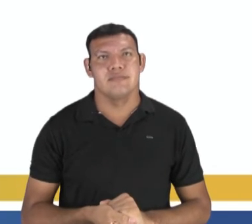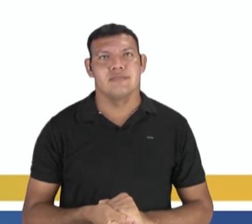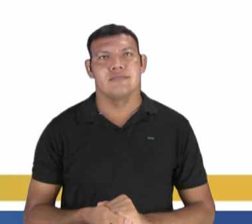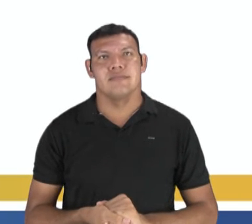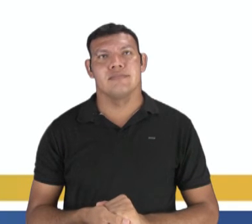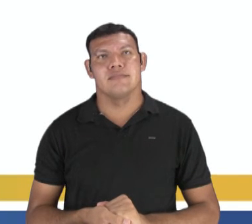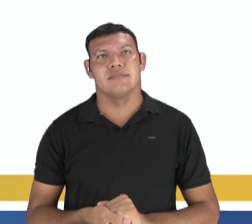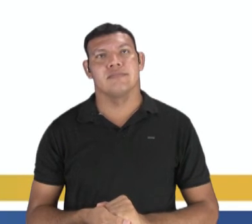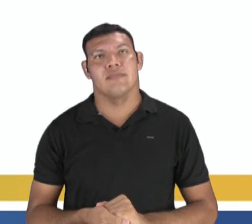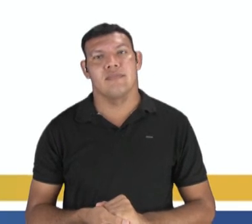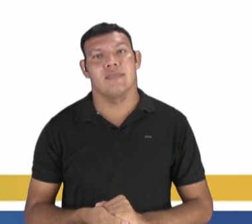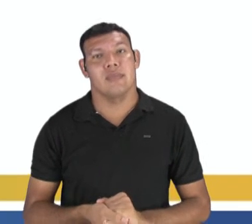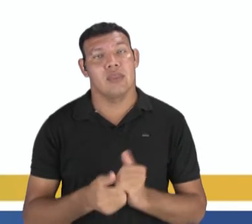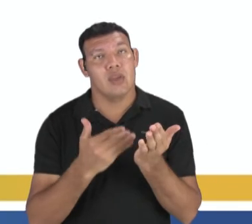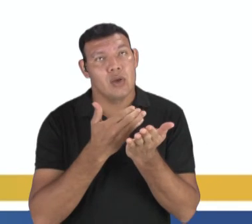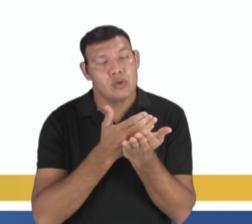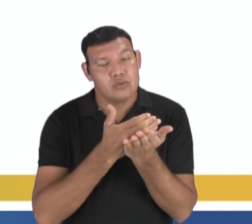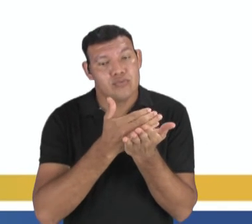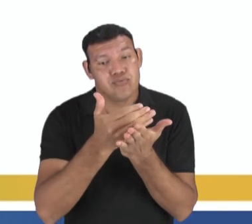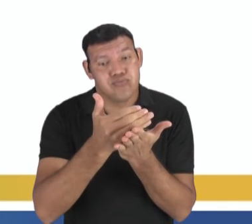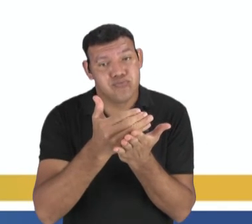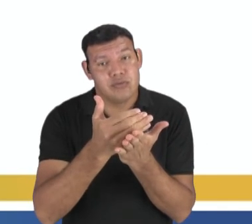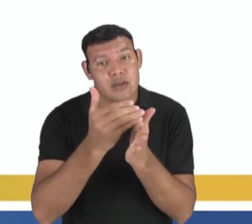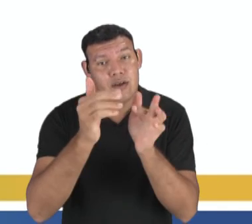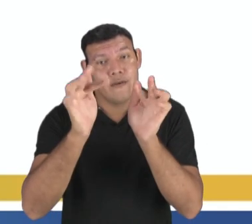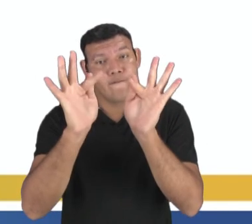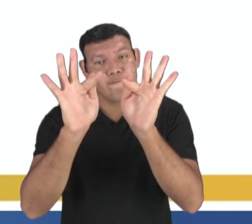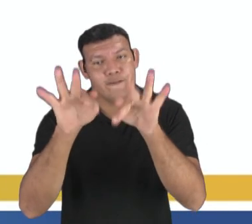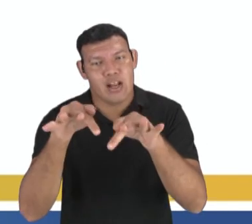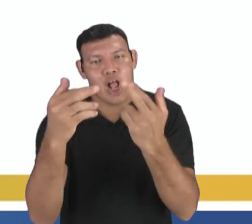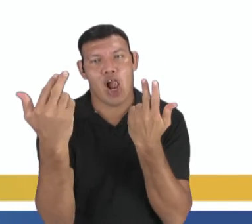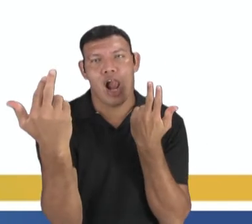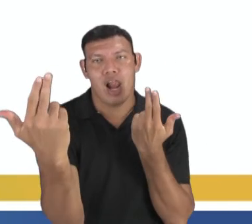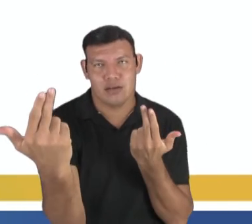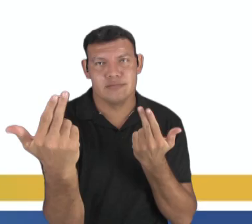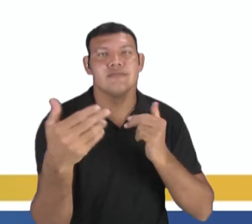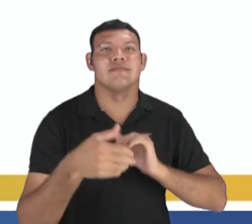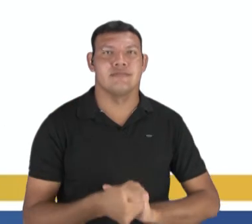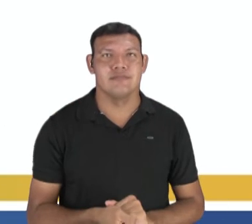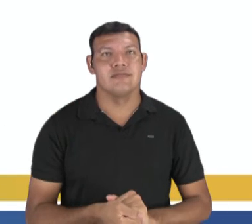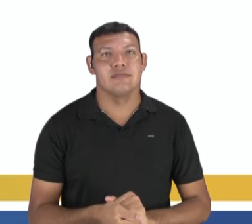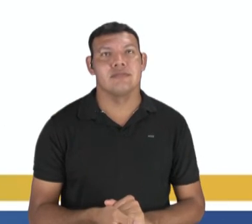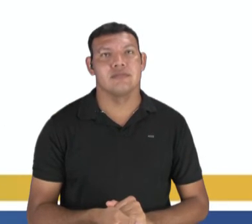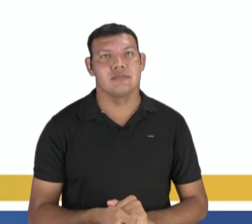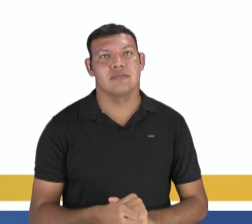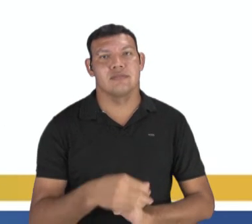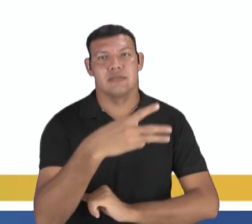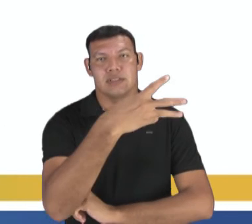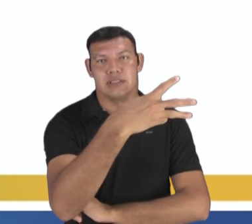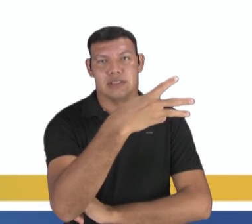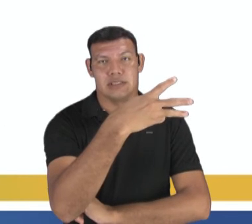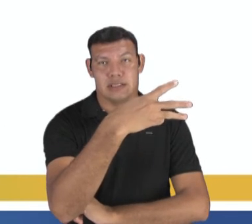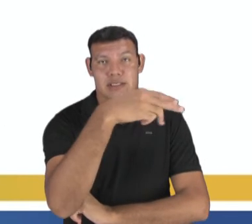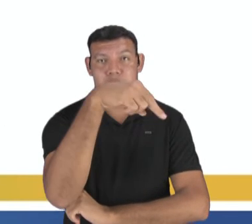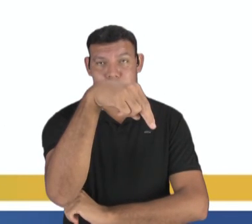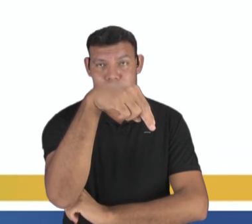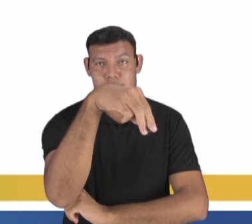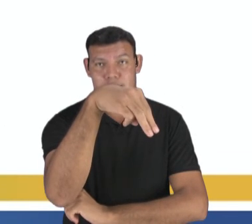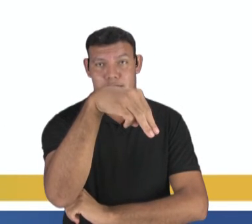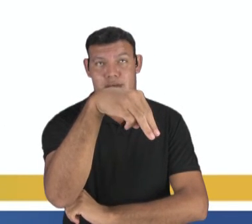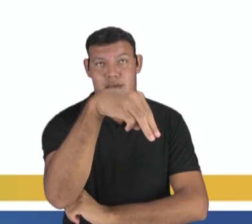só, quantidade de movimento inicial é igual à quantidade de movimento final. Como eu falei, ó, a quantidade de movimento inicial é o quê? É as 3 que estão em